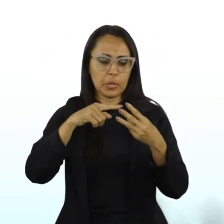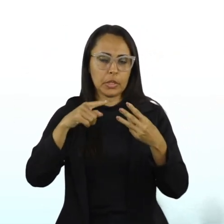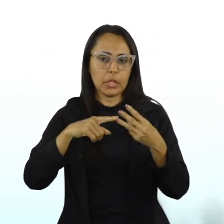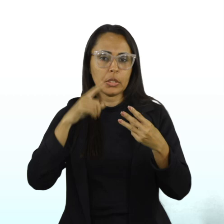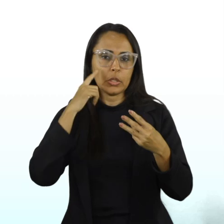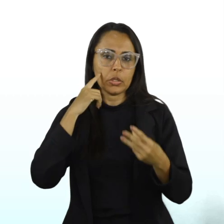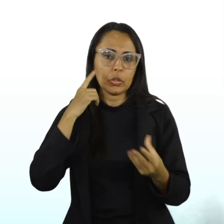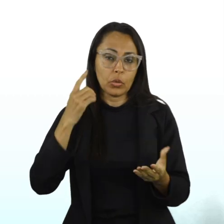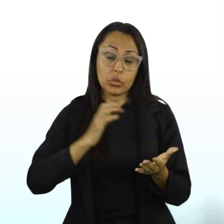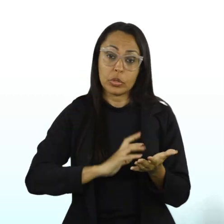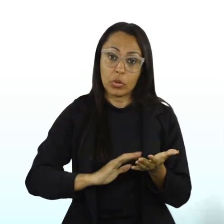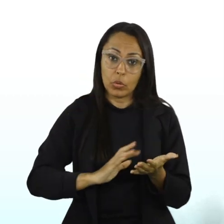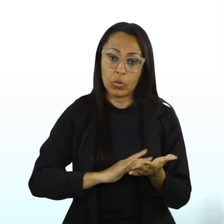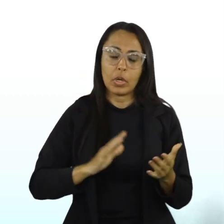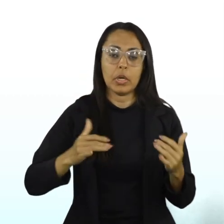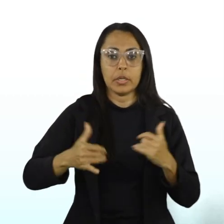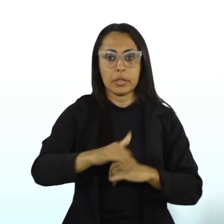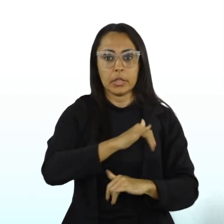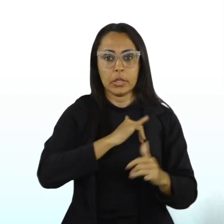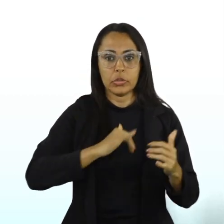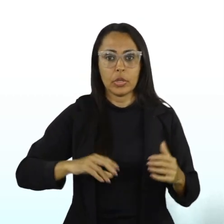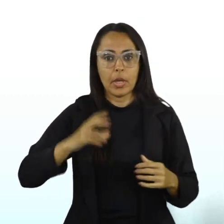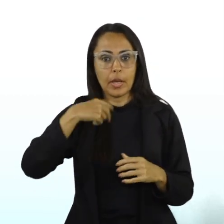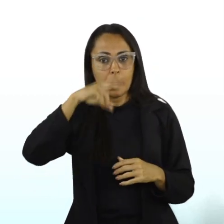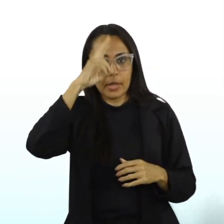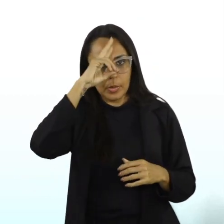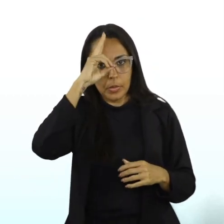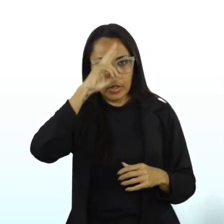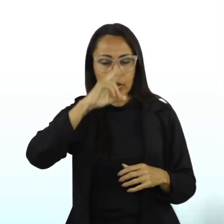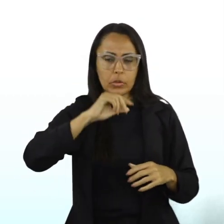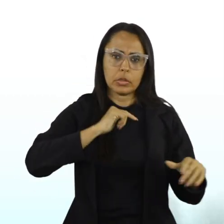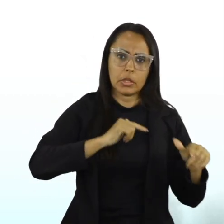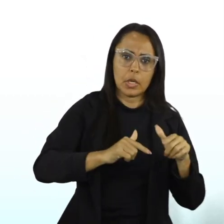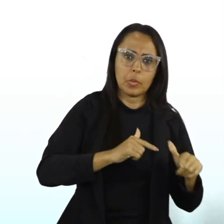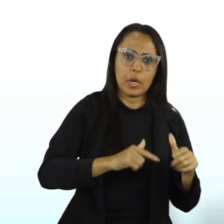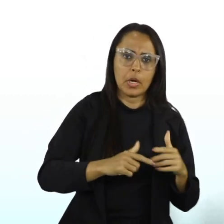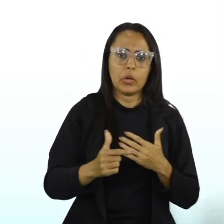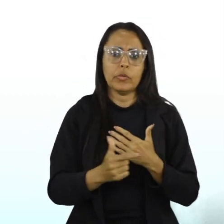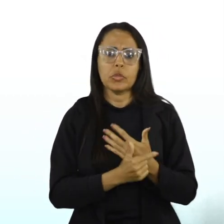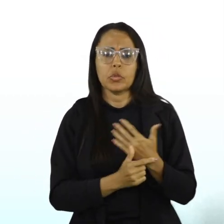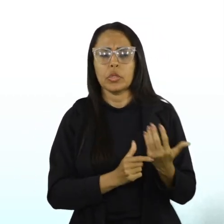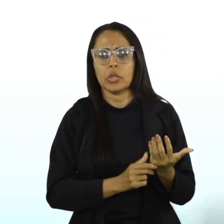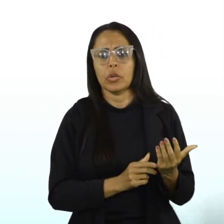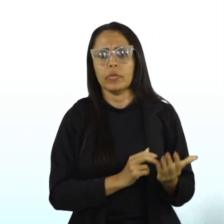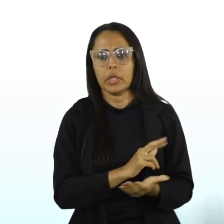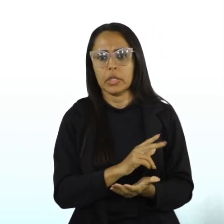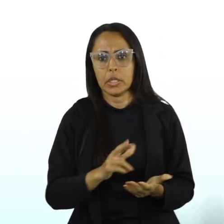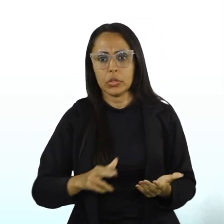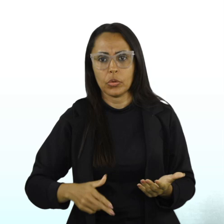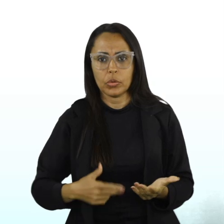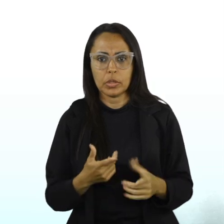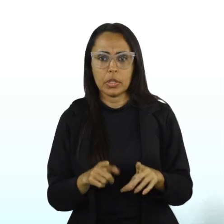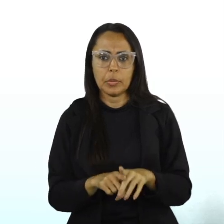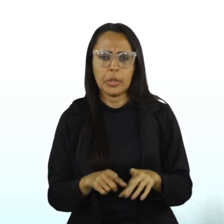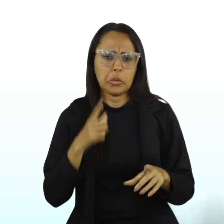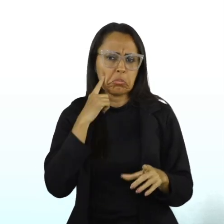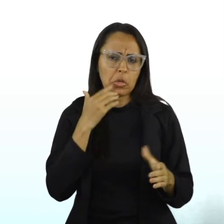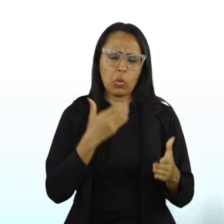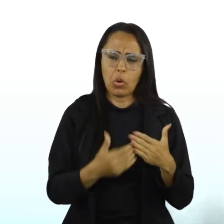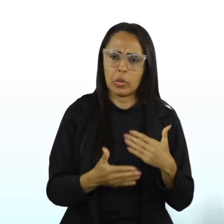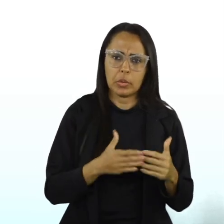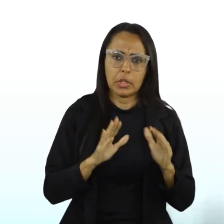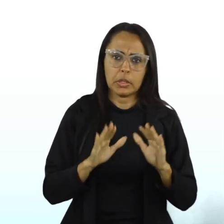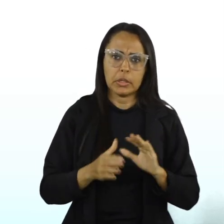de nós calcularmos essa energia dissipada. Lembrando que trabalho, ele funciona como variação não só da energia cinética, como